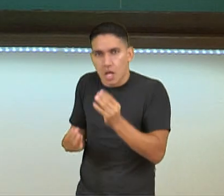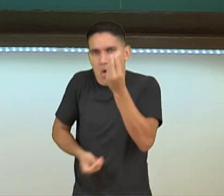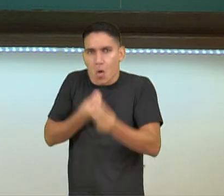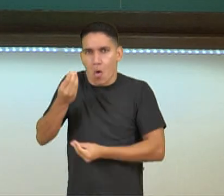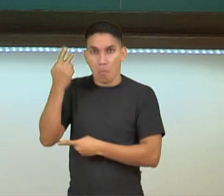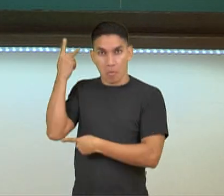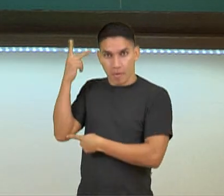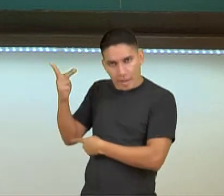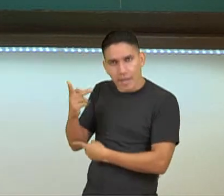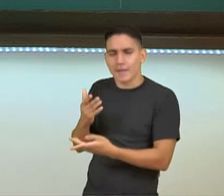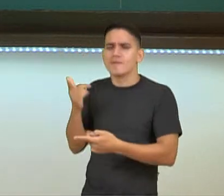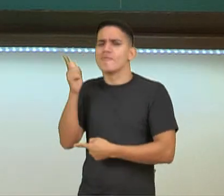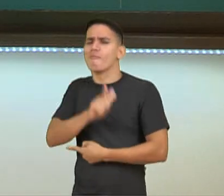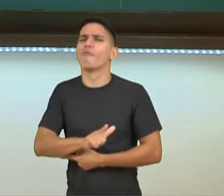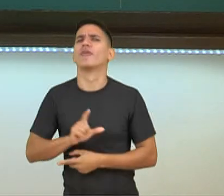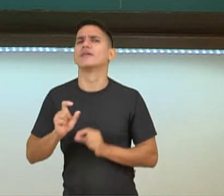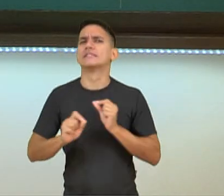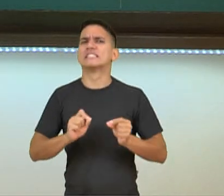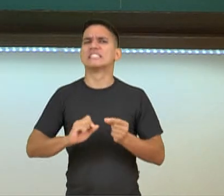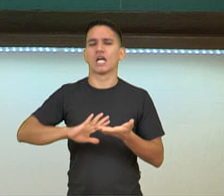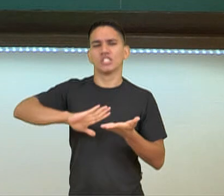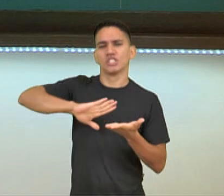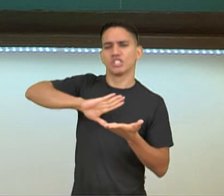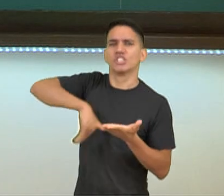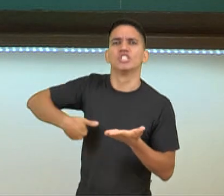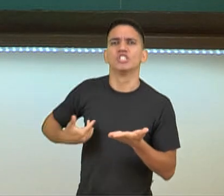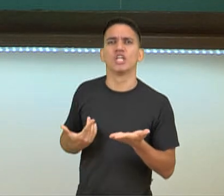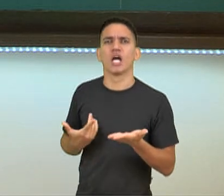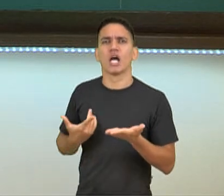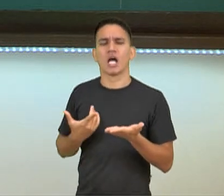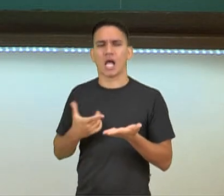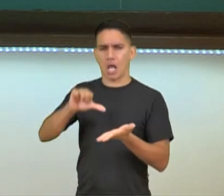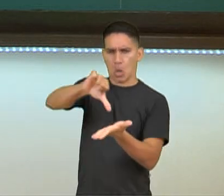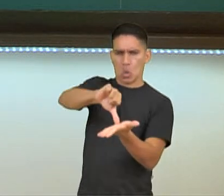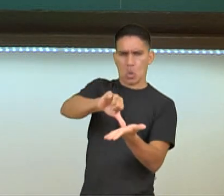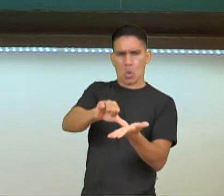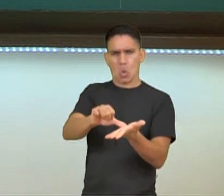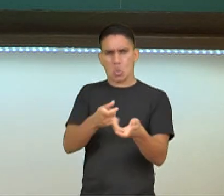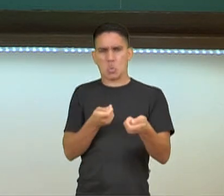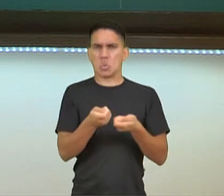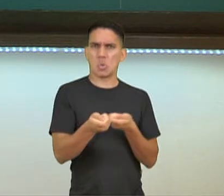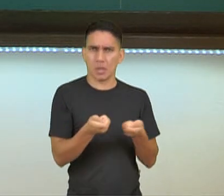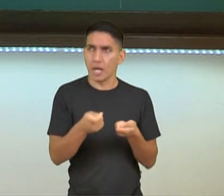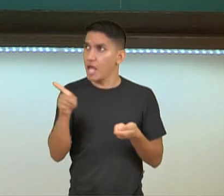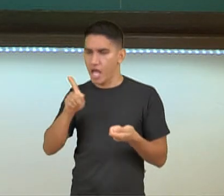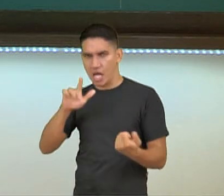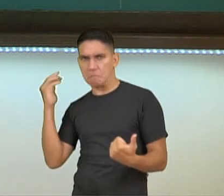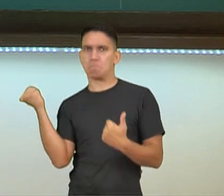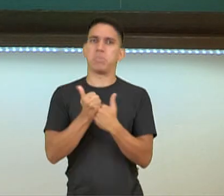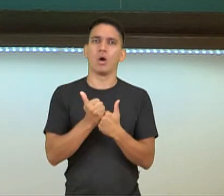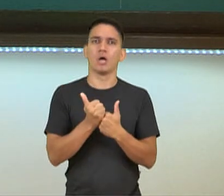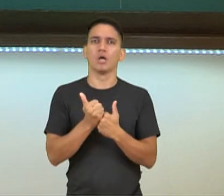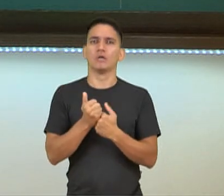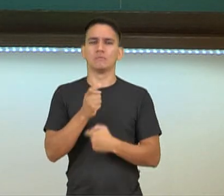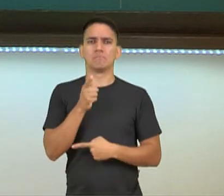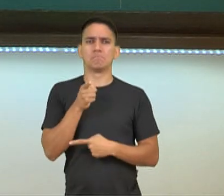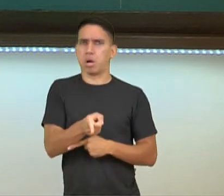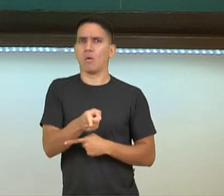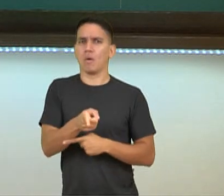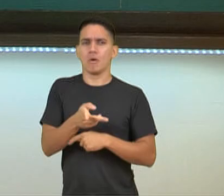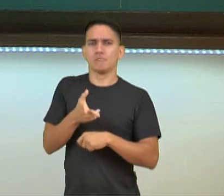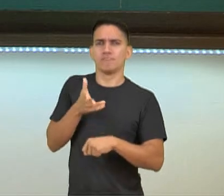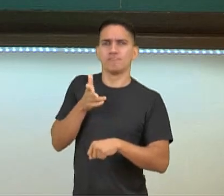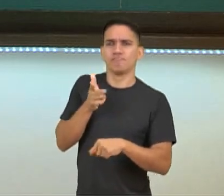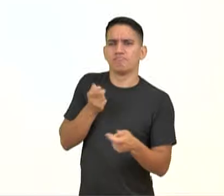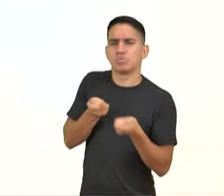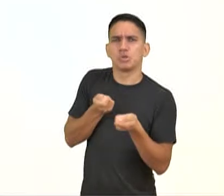ele consegue tirar esse diretório do poder e vai assumir o poder da França, vamos ver um pouco quem é